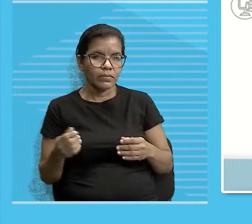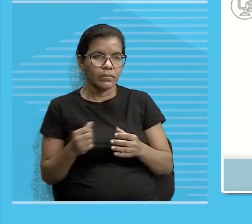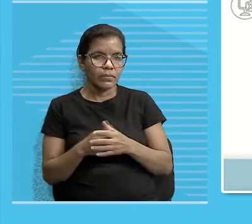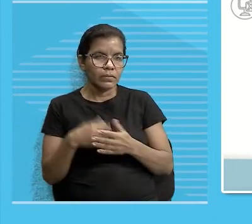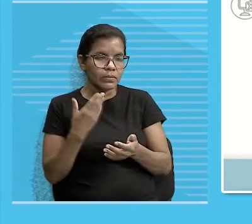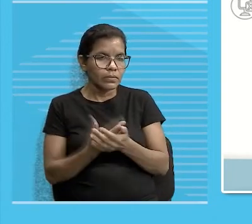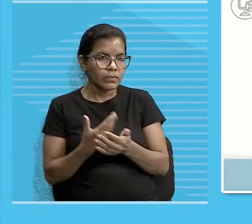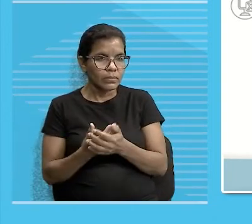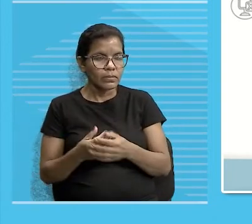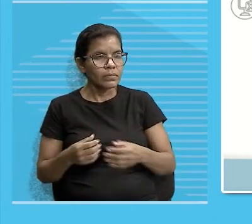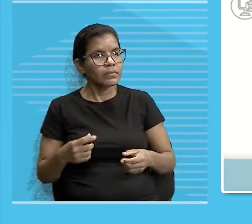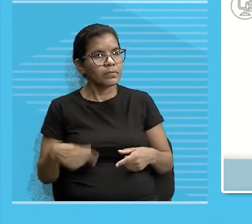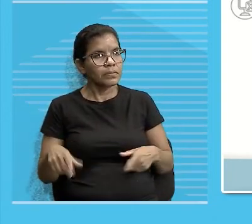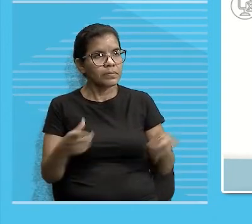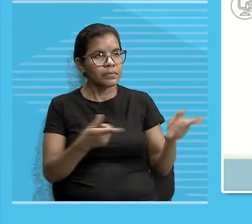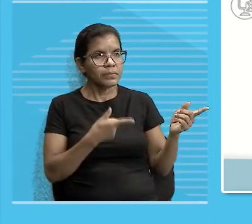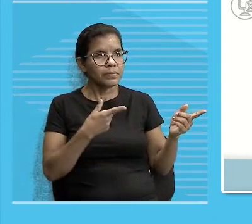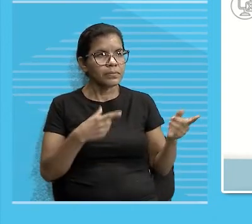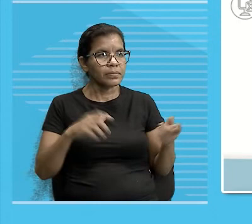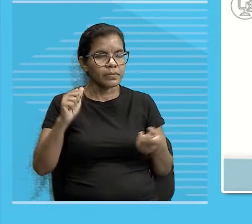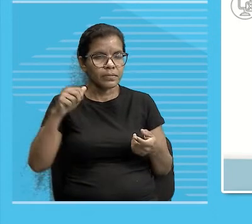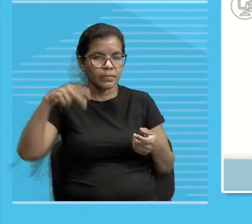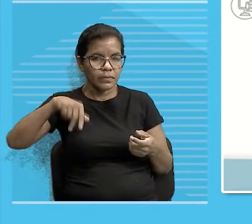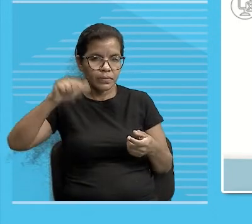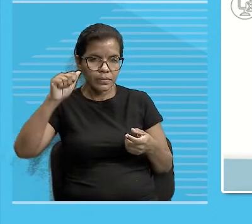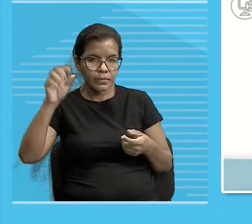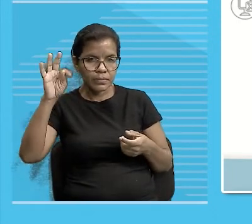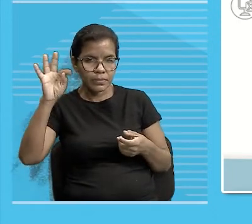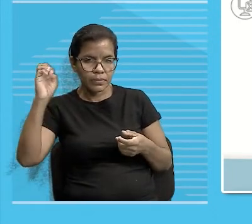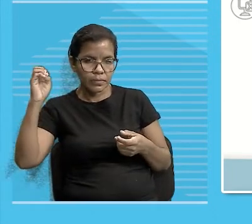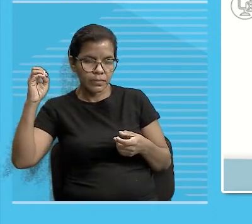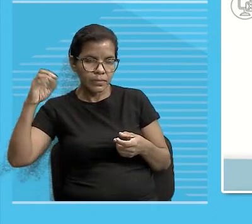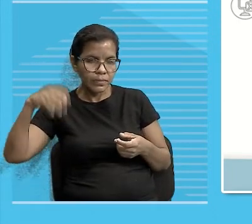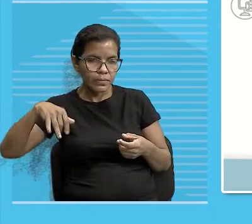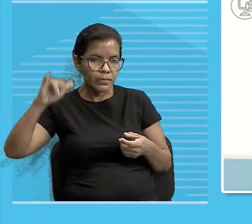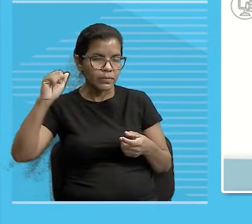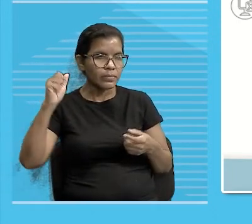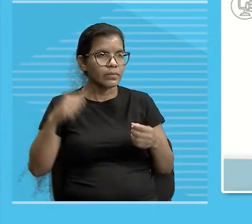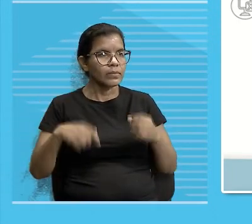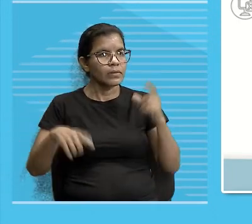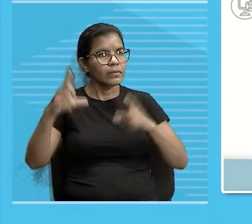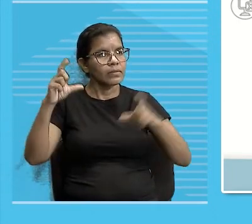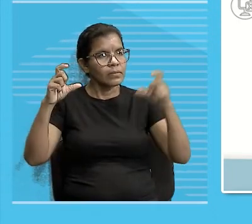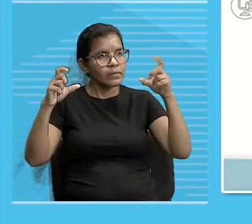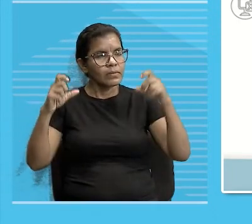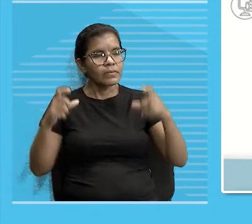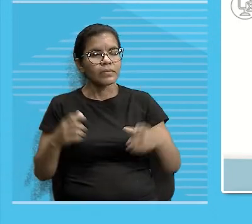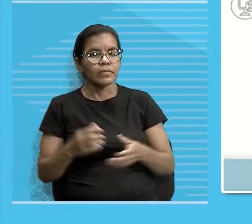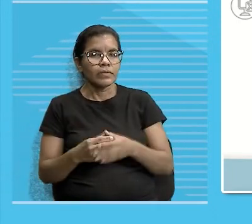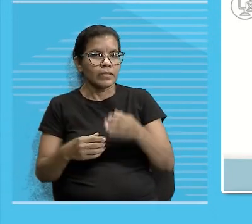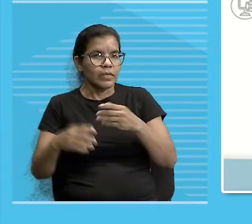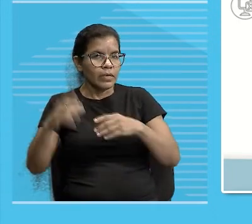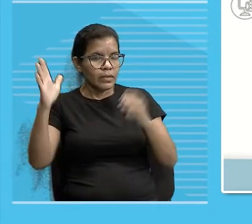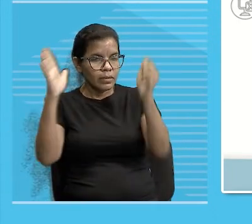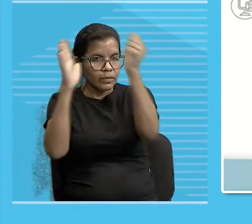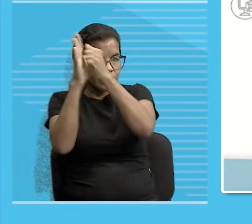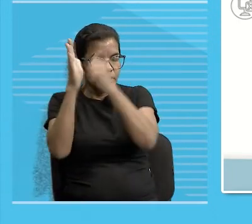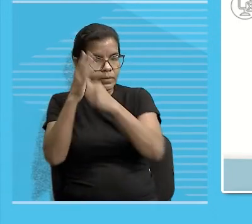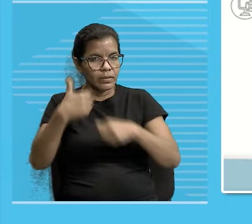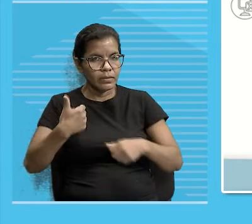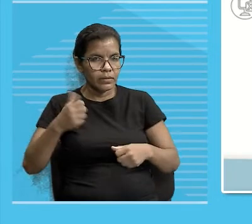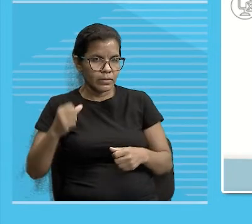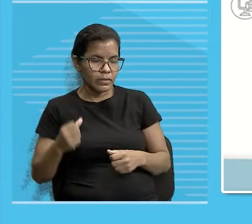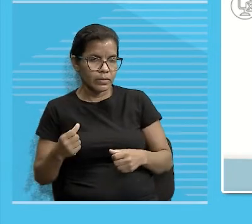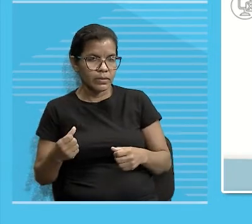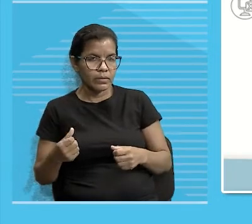aula de anatomia do Dr. Tulpe, olha, para você ter uma foto sua lá no século XVI, século